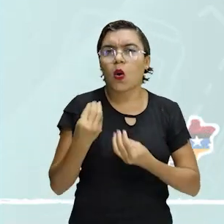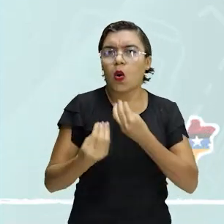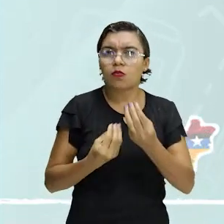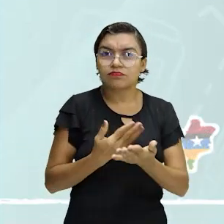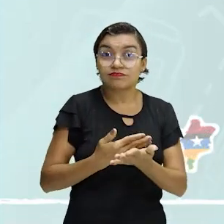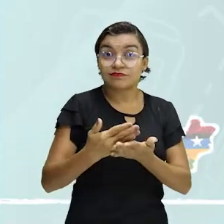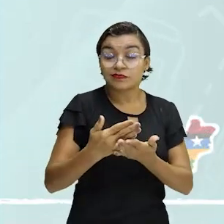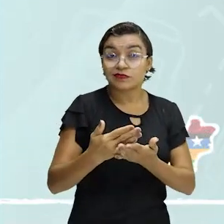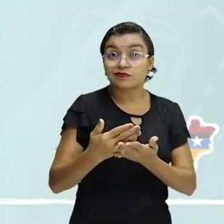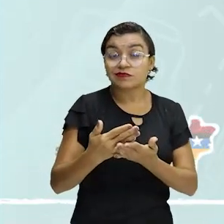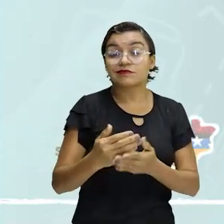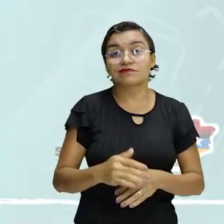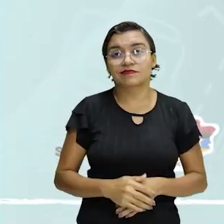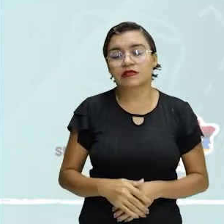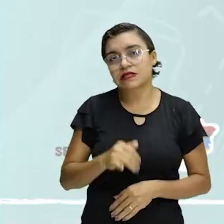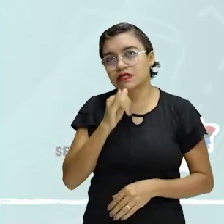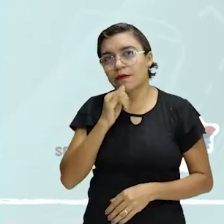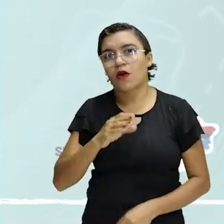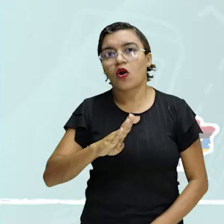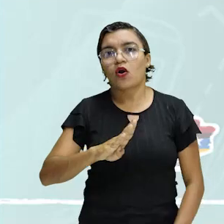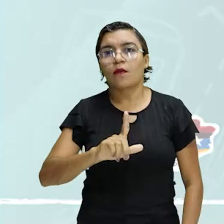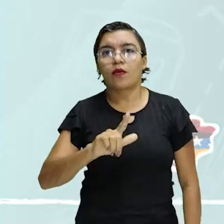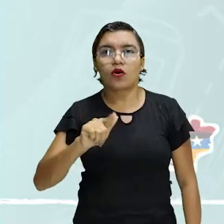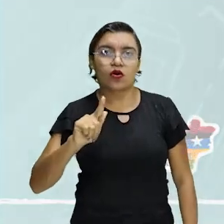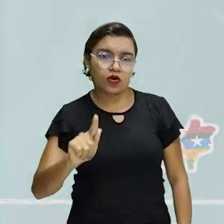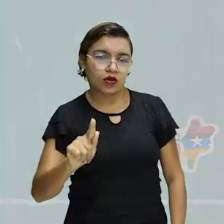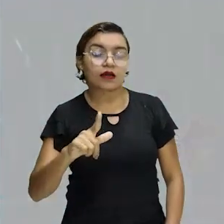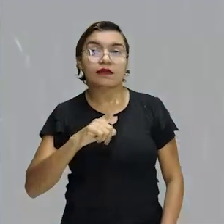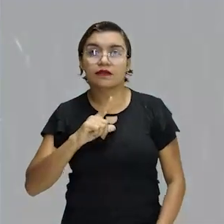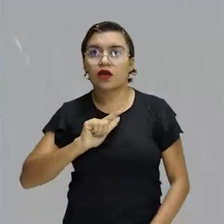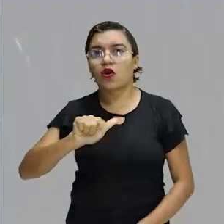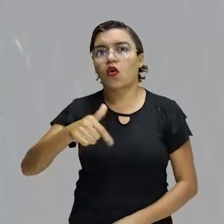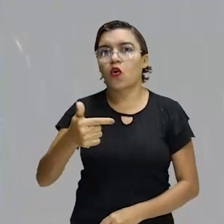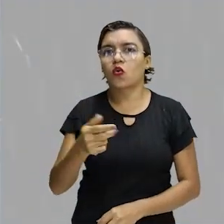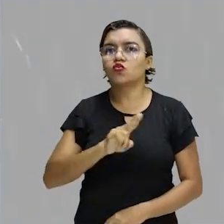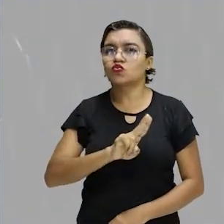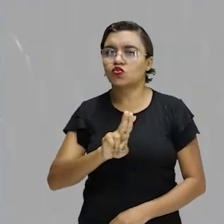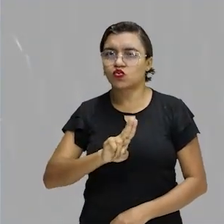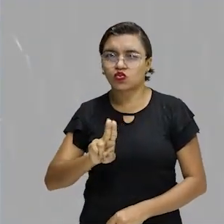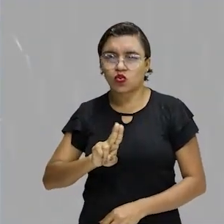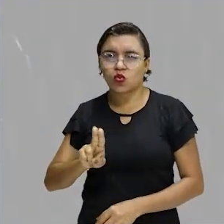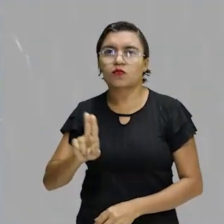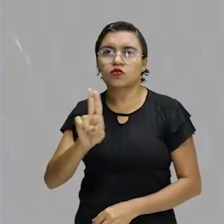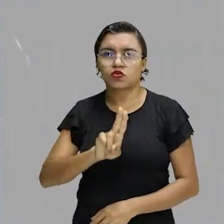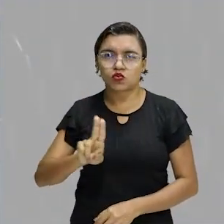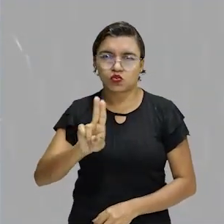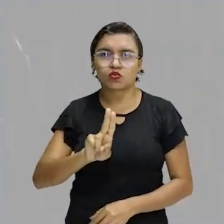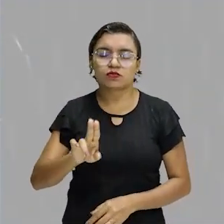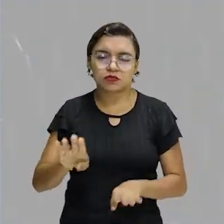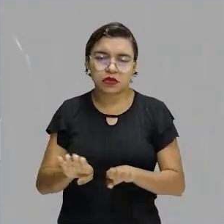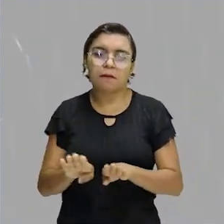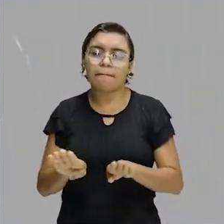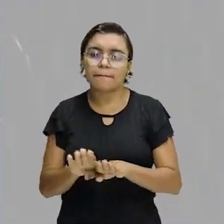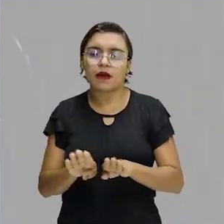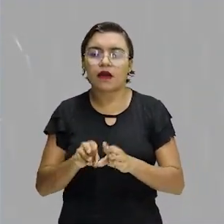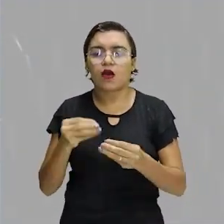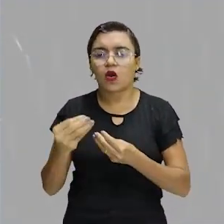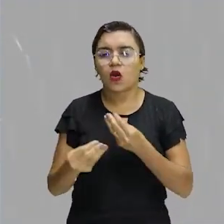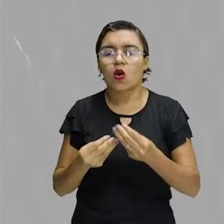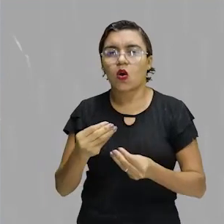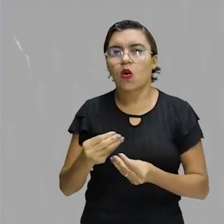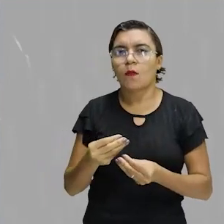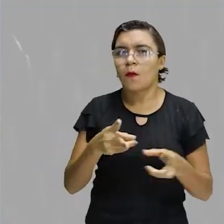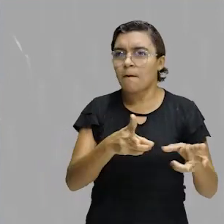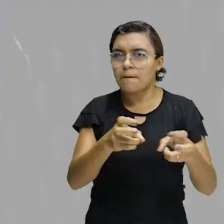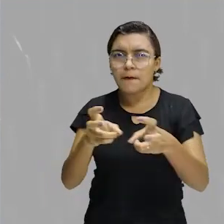daquela conversa. Os blogs hoje em dia usam outras nomenclaturas, outros chamamentos até para engajar a participação do